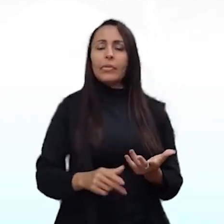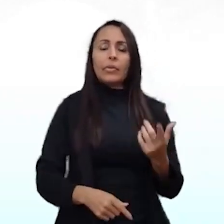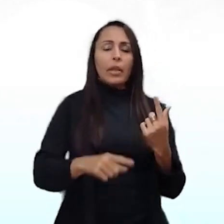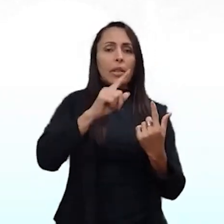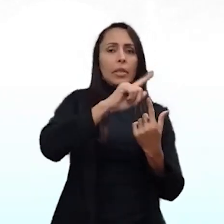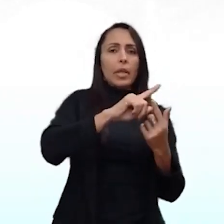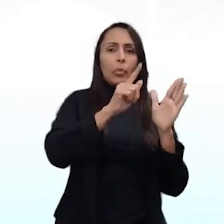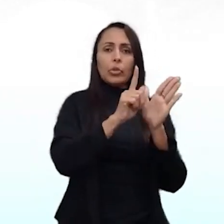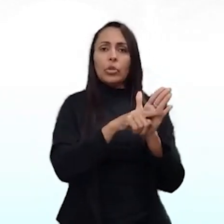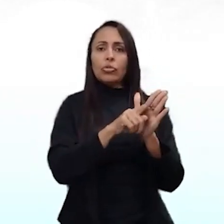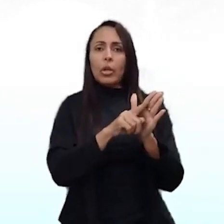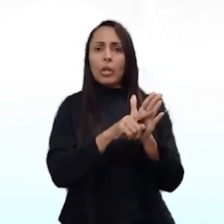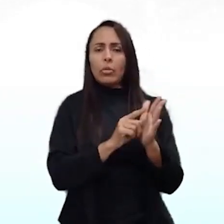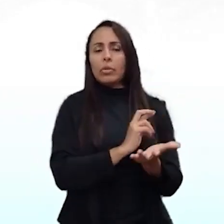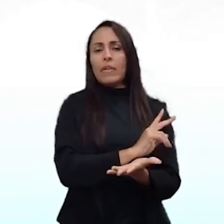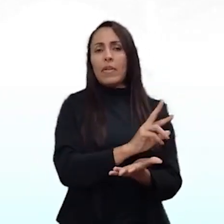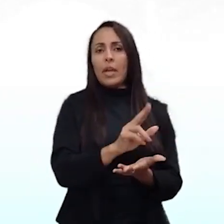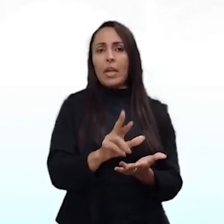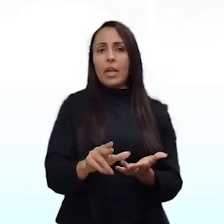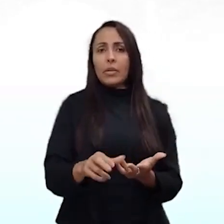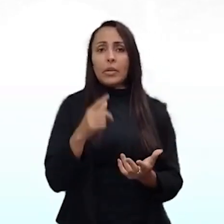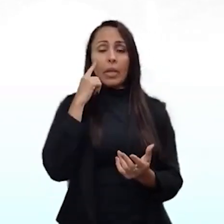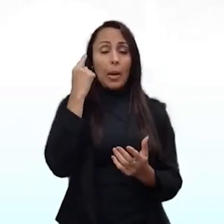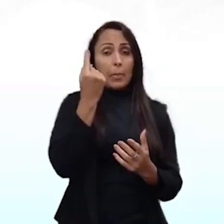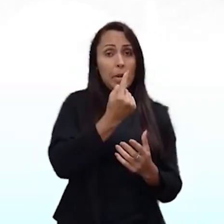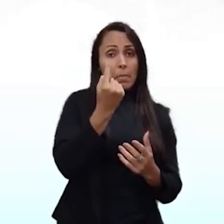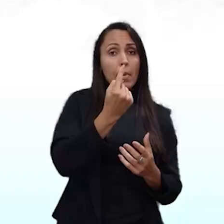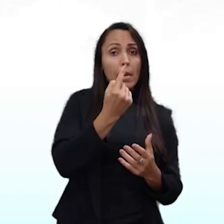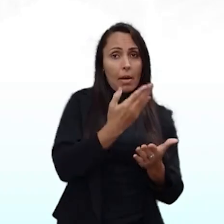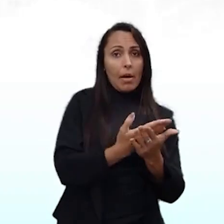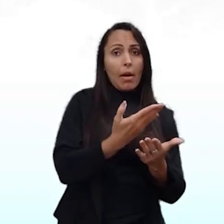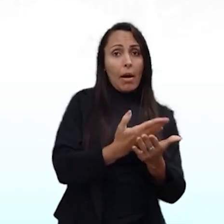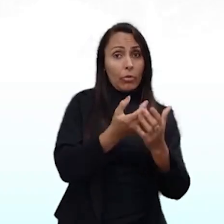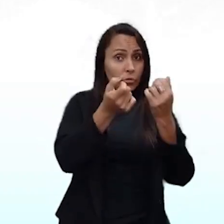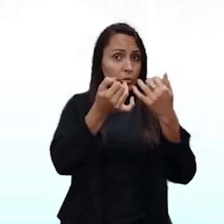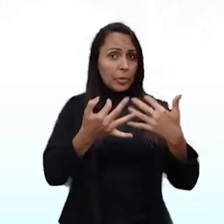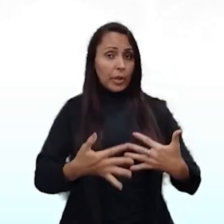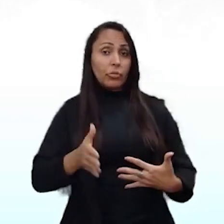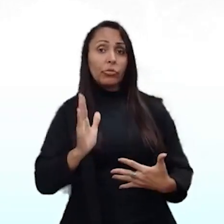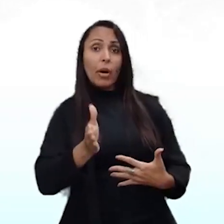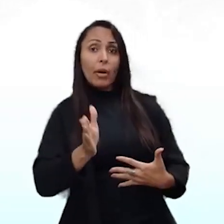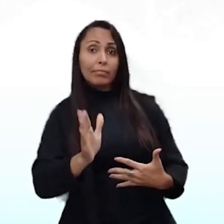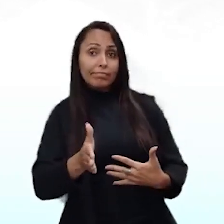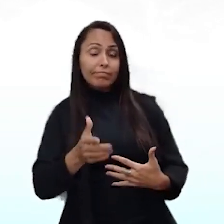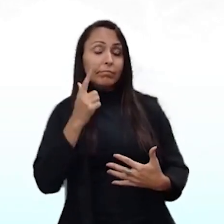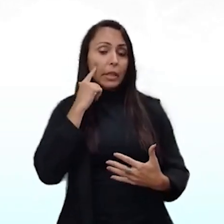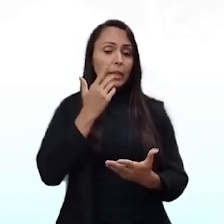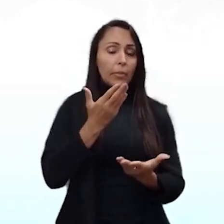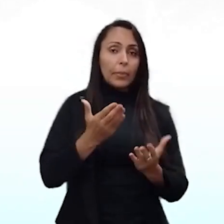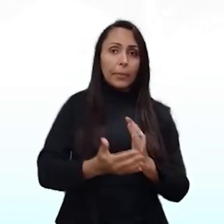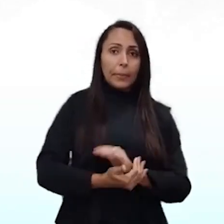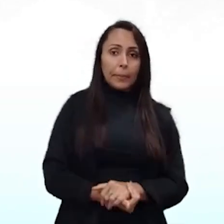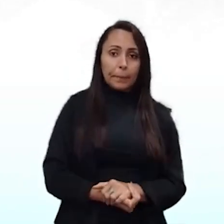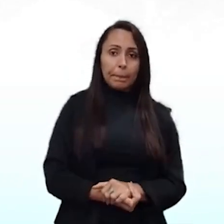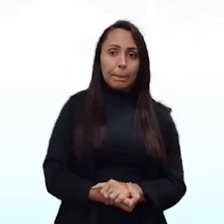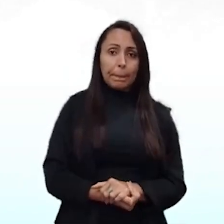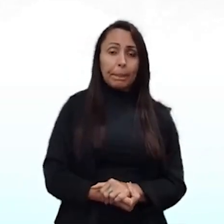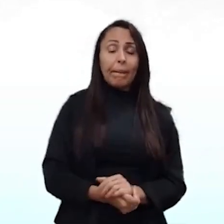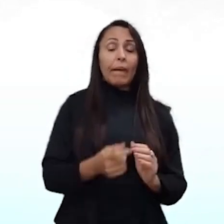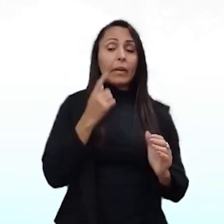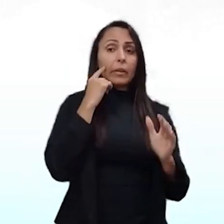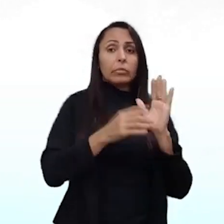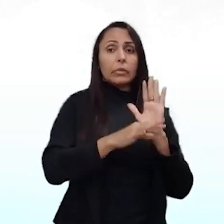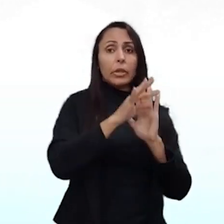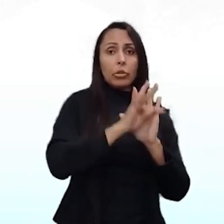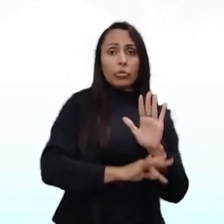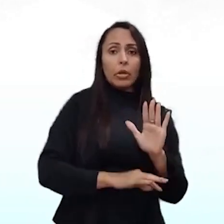e gêneros diversos, como foi visto na primeira aula, os tipos textuais e os gêneros são diversos. Então, o texto, a gente pode